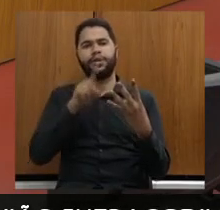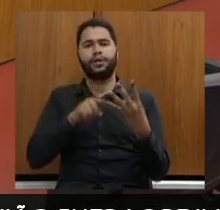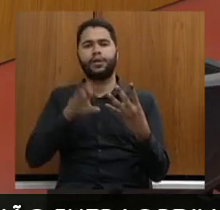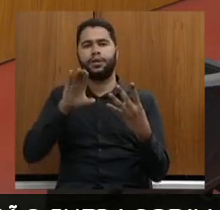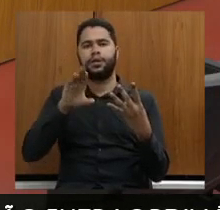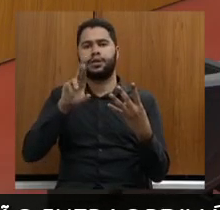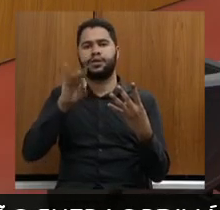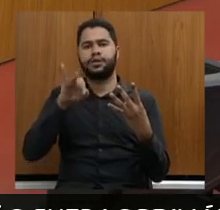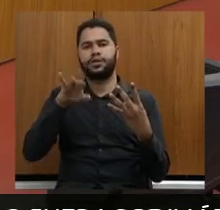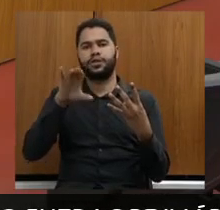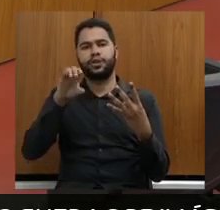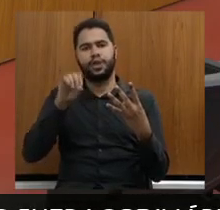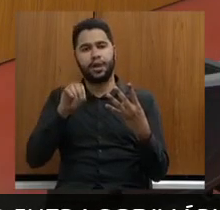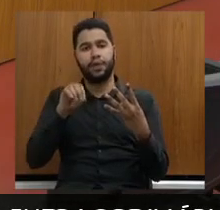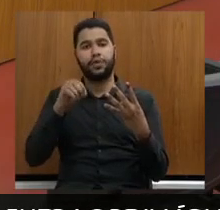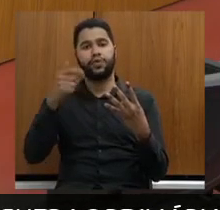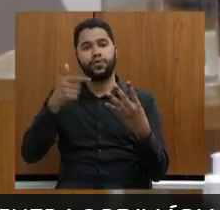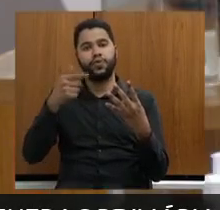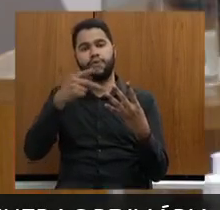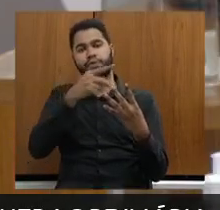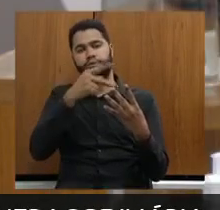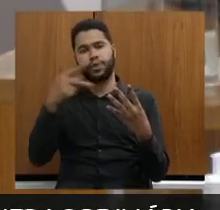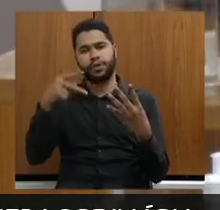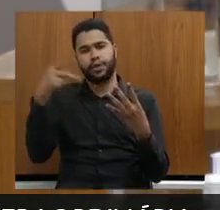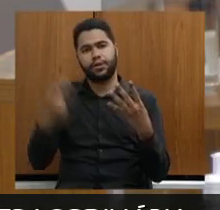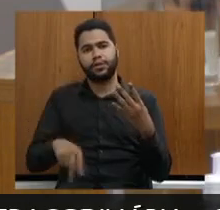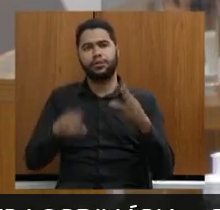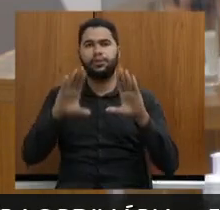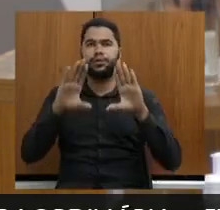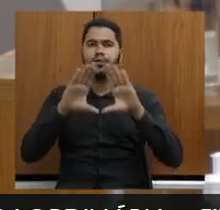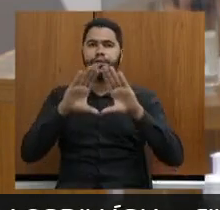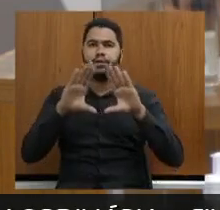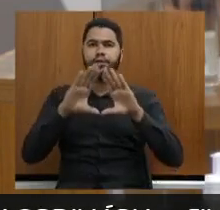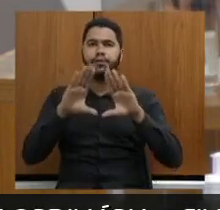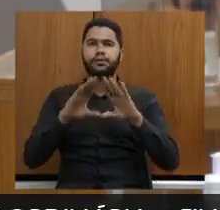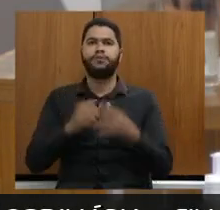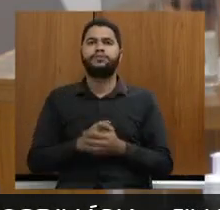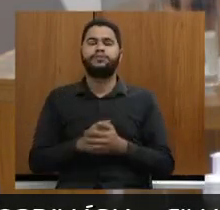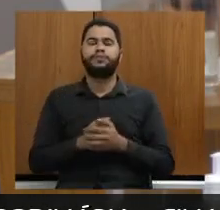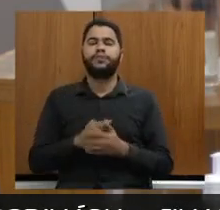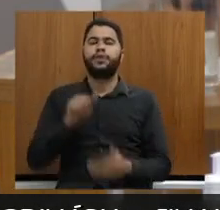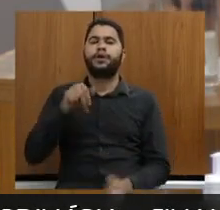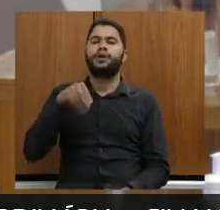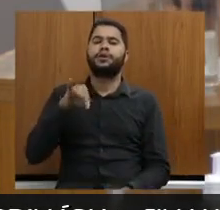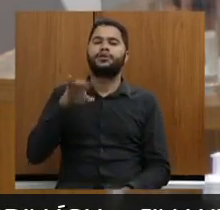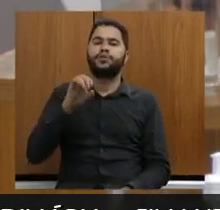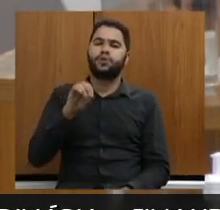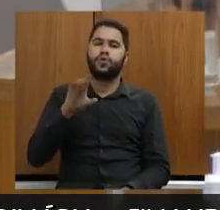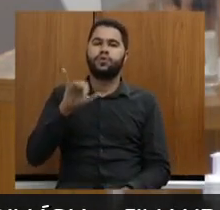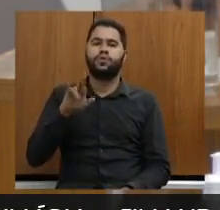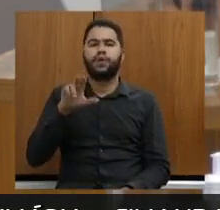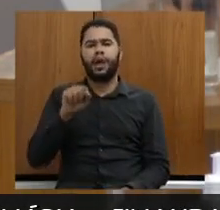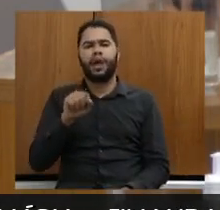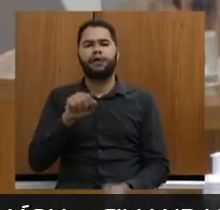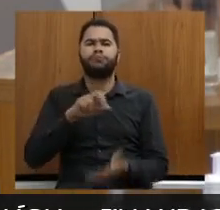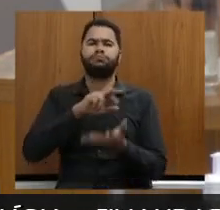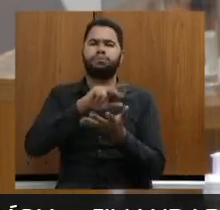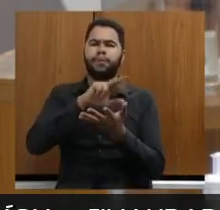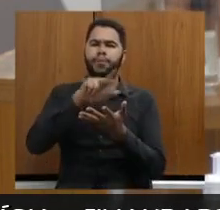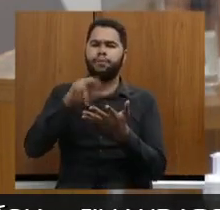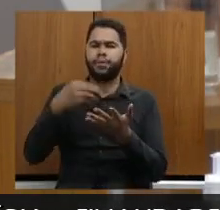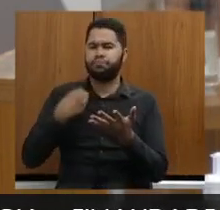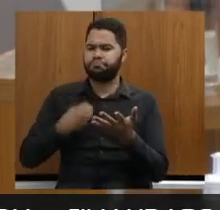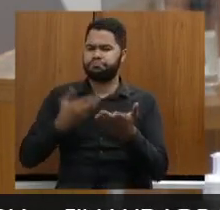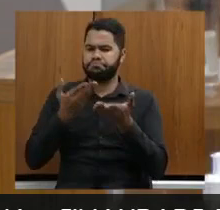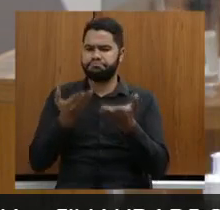nosso vice-presidente da Assembleia Antônio Carlos Arantes o nosso líder de governo Gustavo Valadares que estão